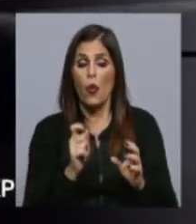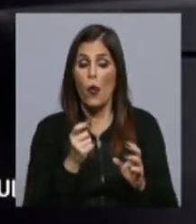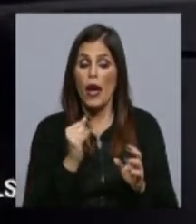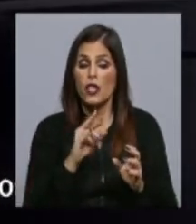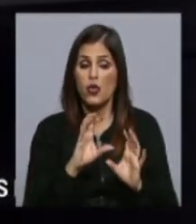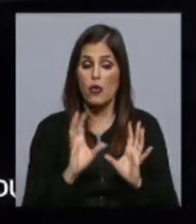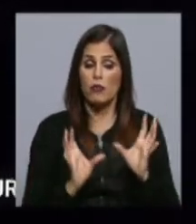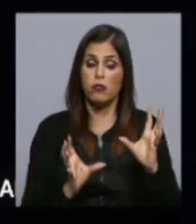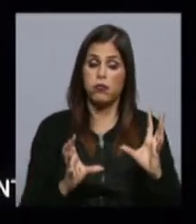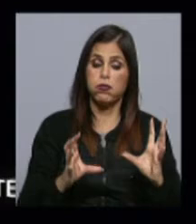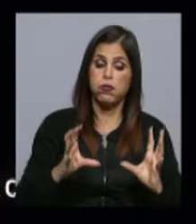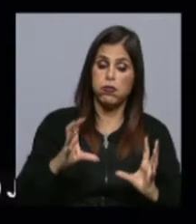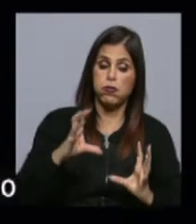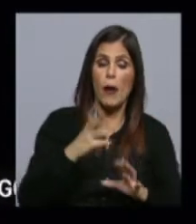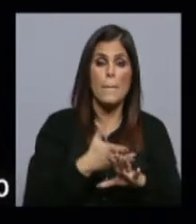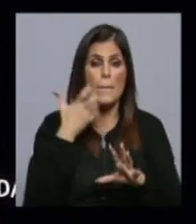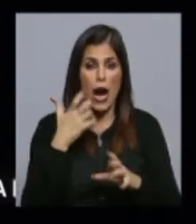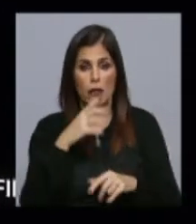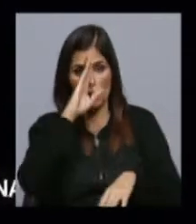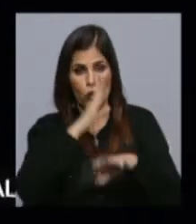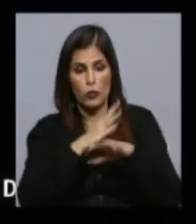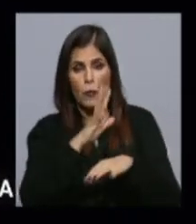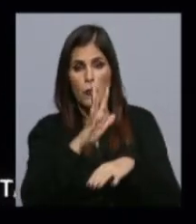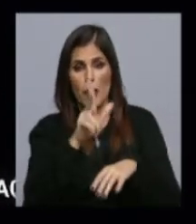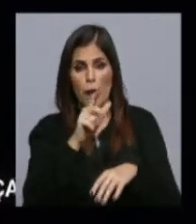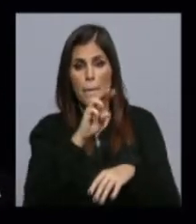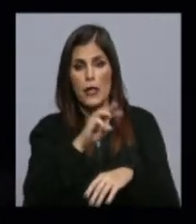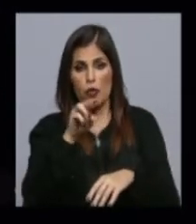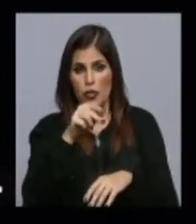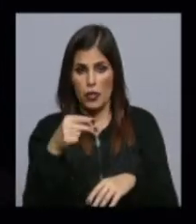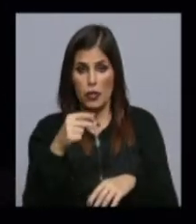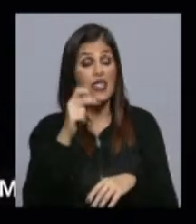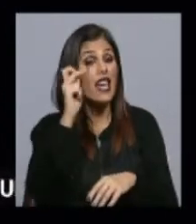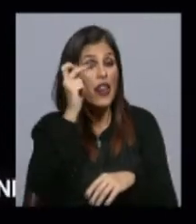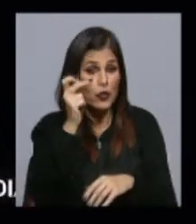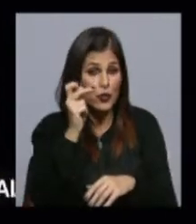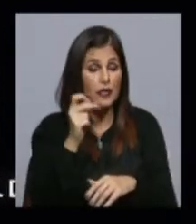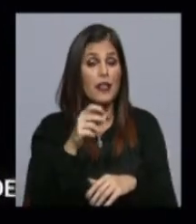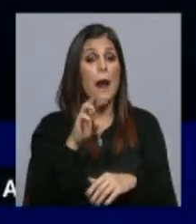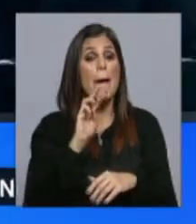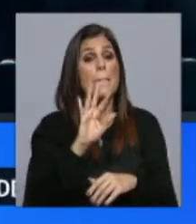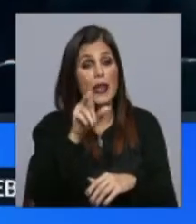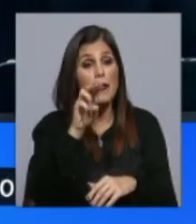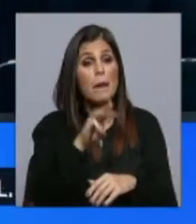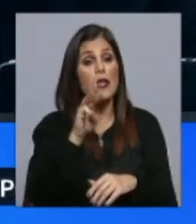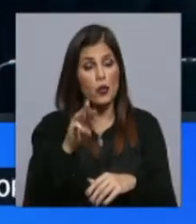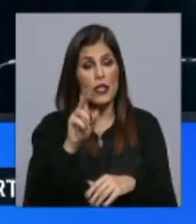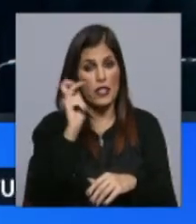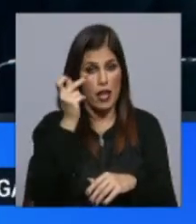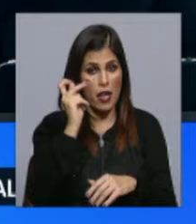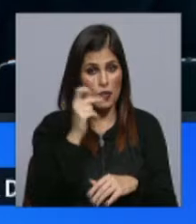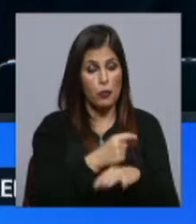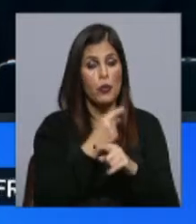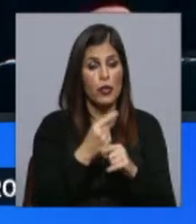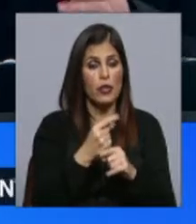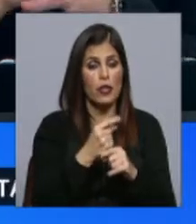mais significativa nos últimos 1000 milhões de anos. Porquê? Migração das